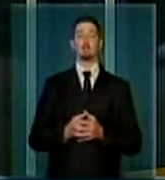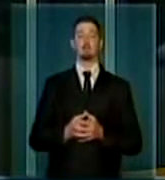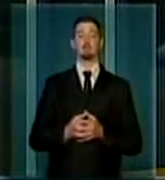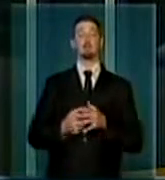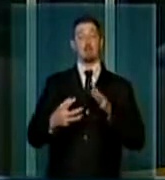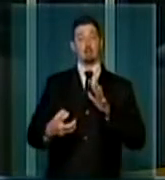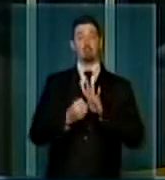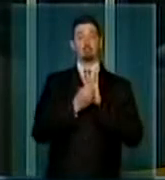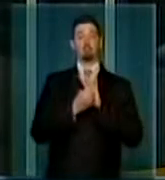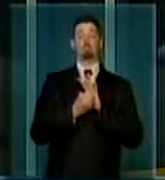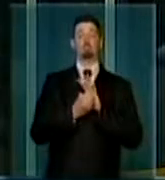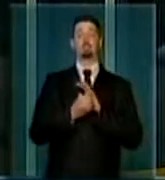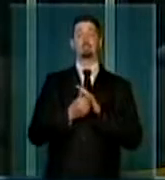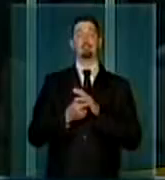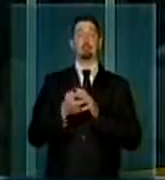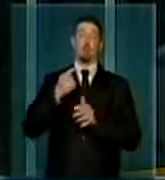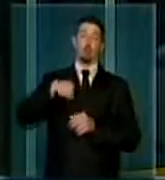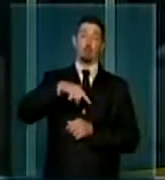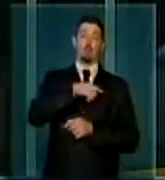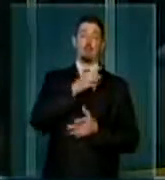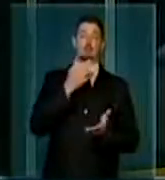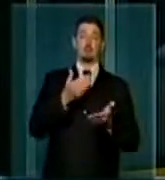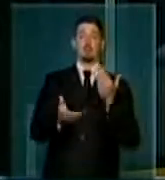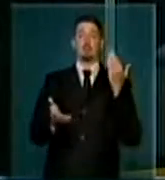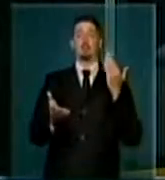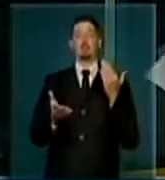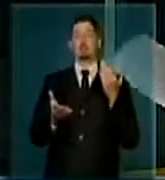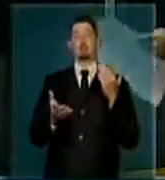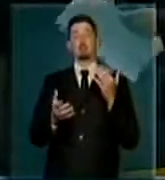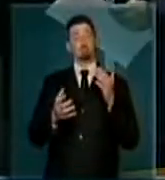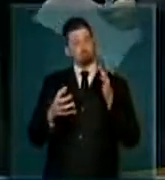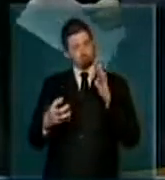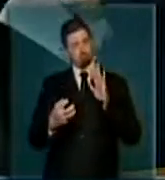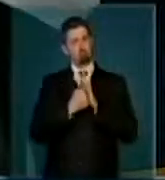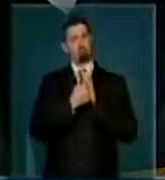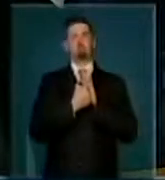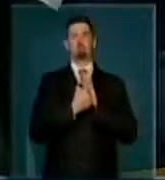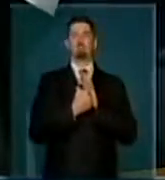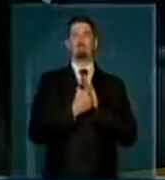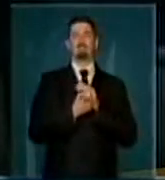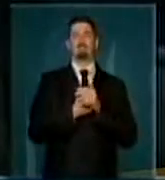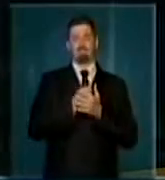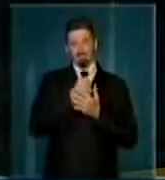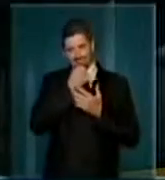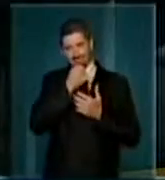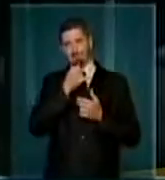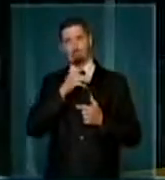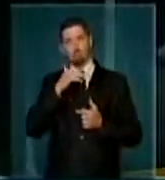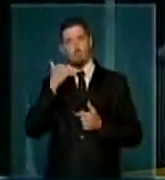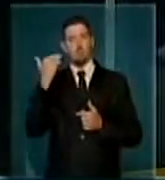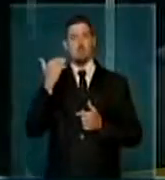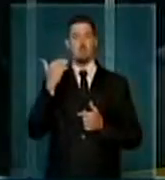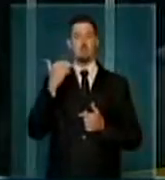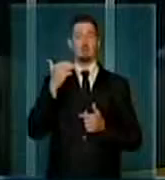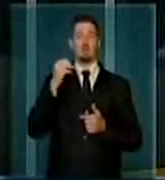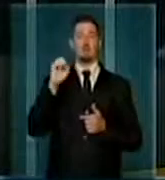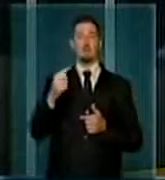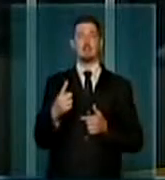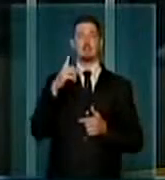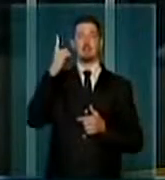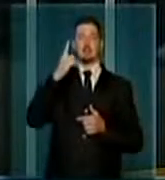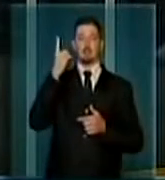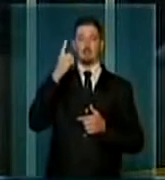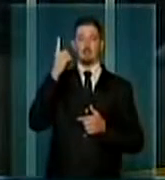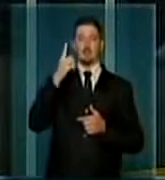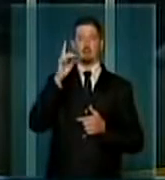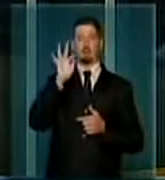e registrar que perdemos, registrar com profundo pesar, o falecimento do ex-deputado